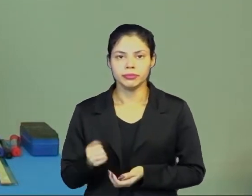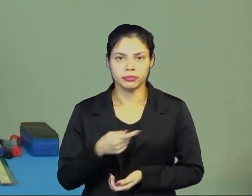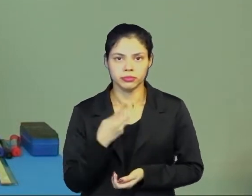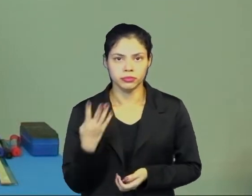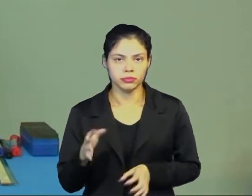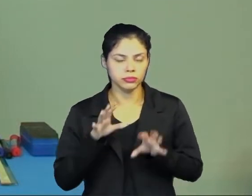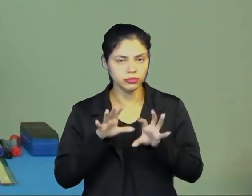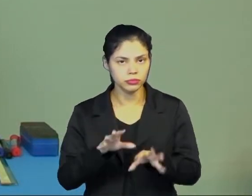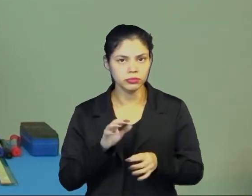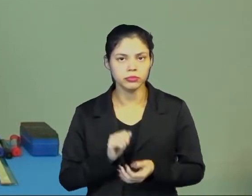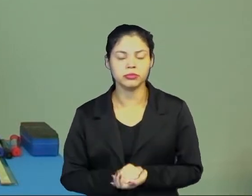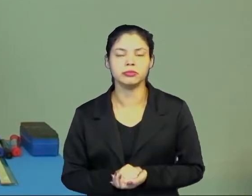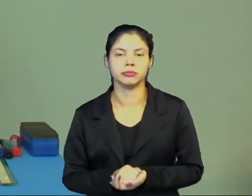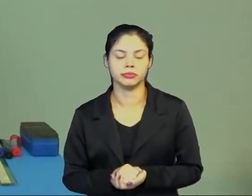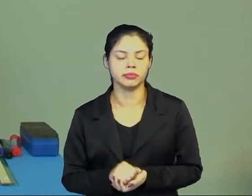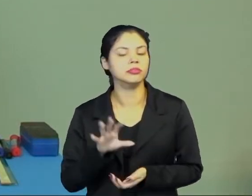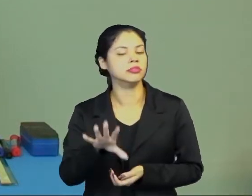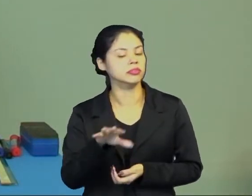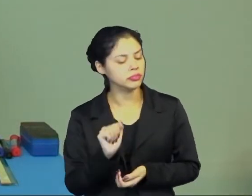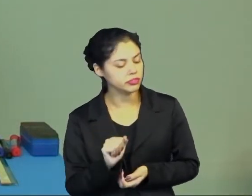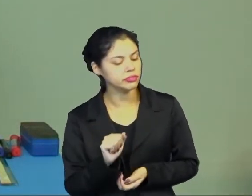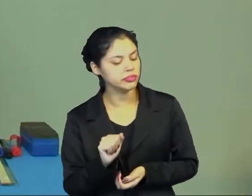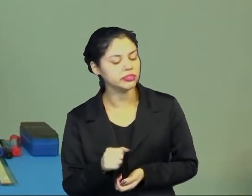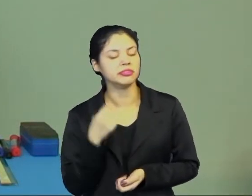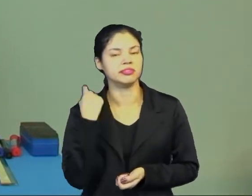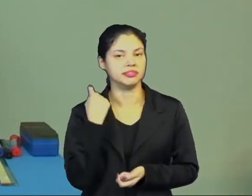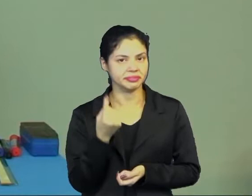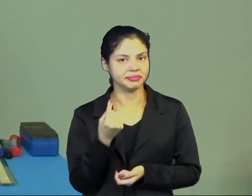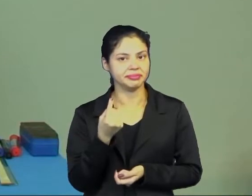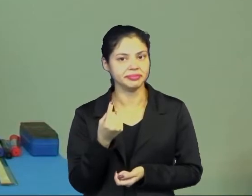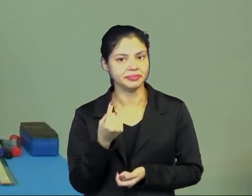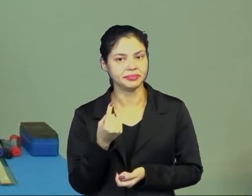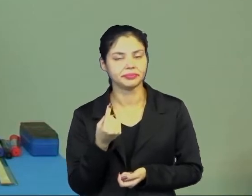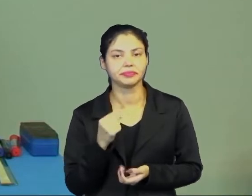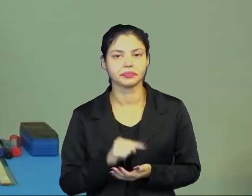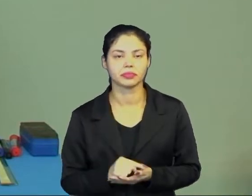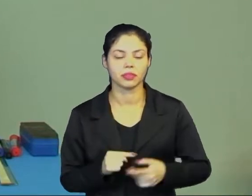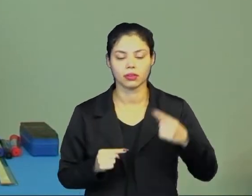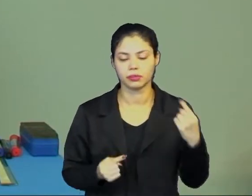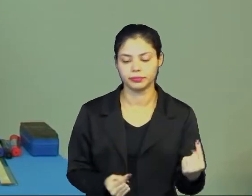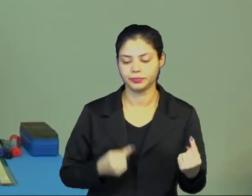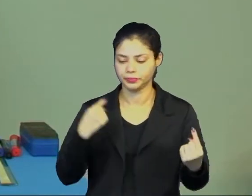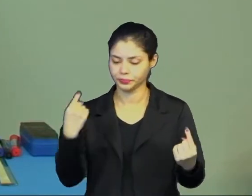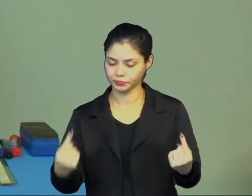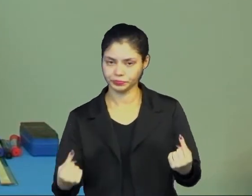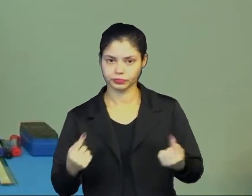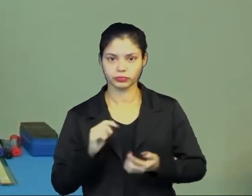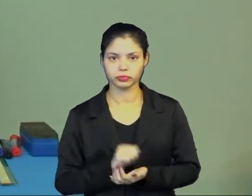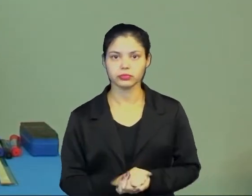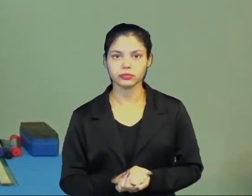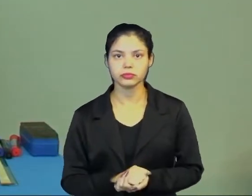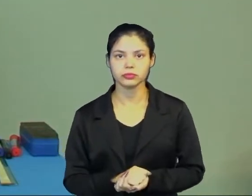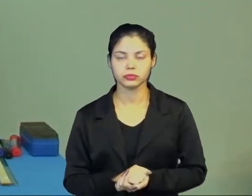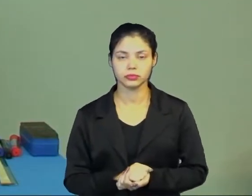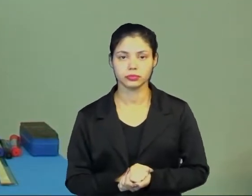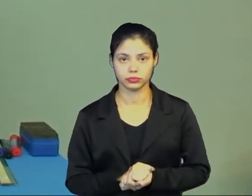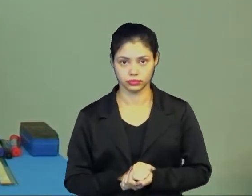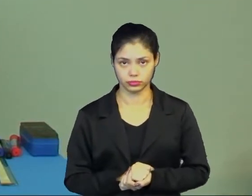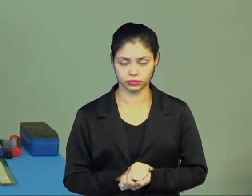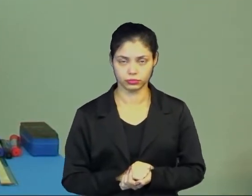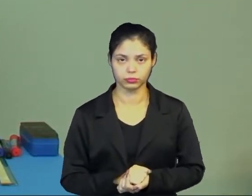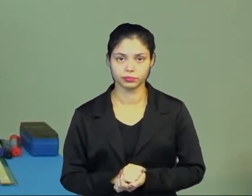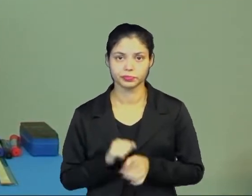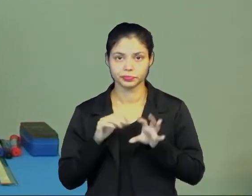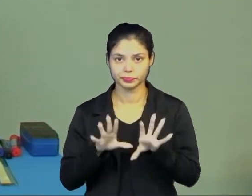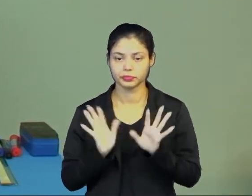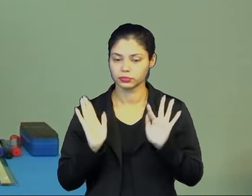contar assim. Eu vou pegar um boizinho e um cavalo. Vamos lá? E